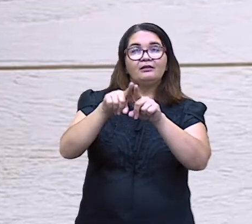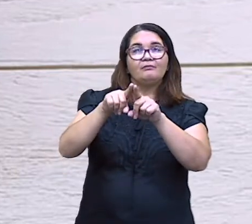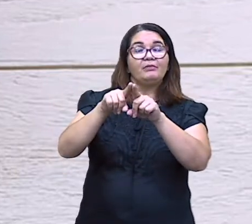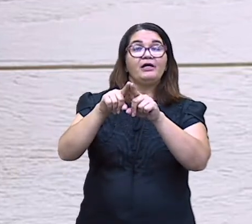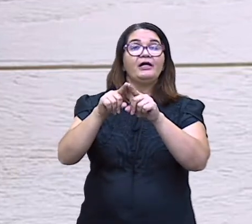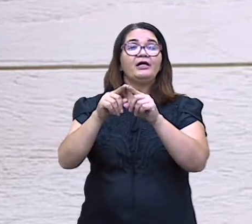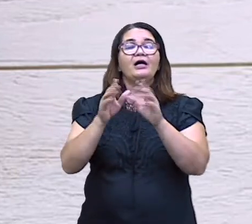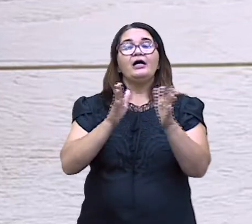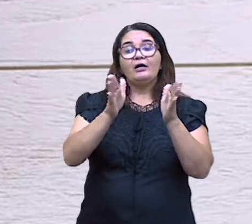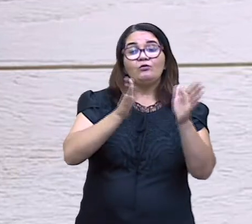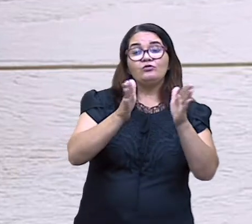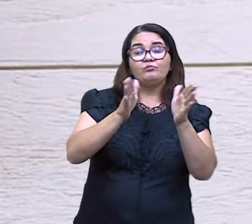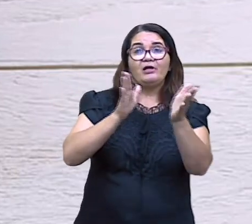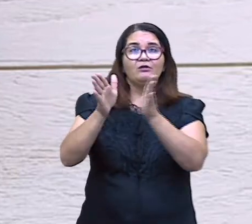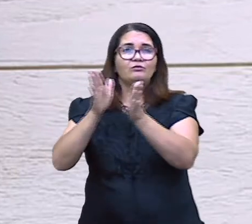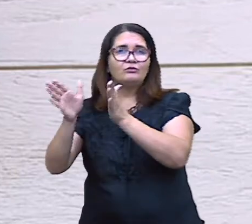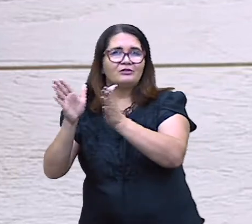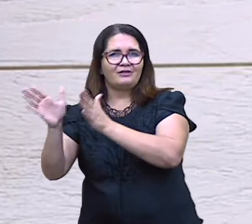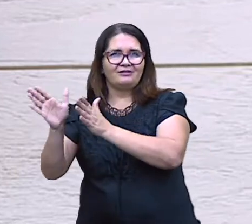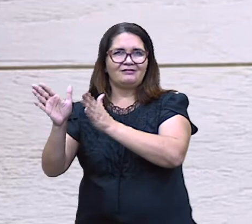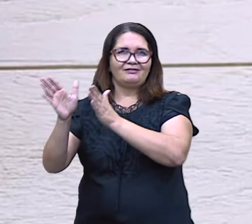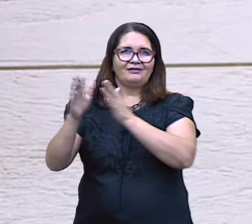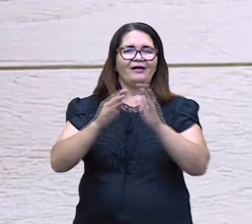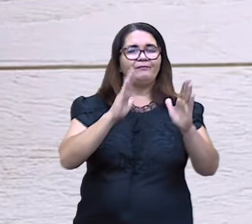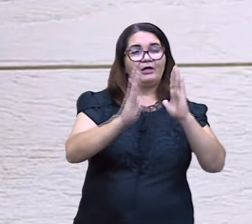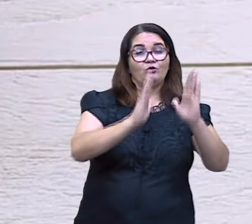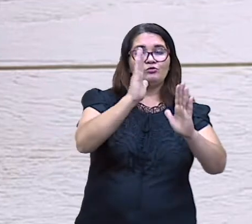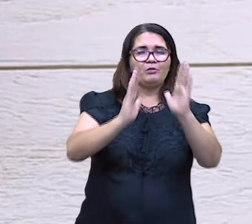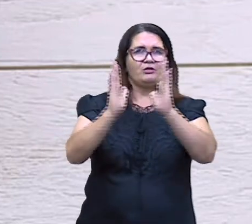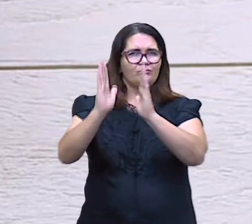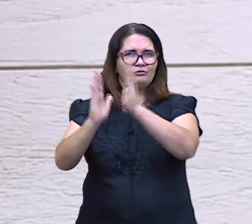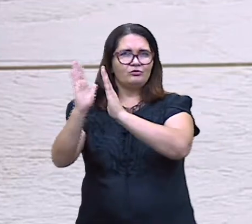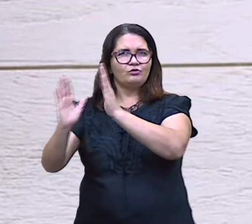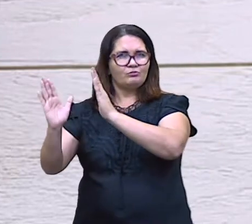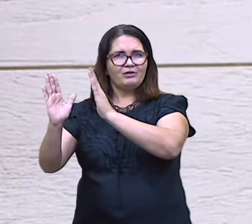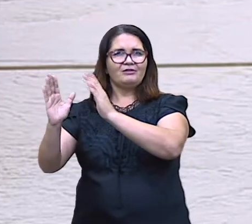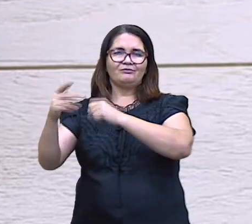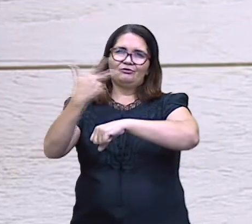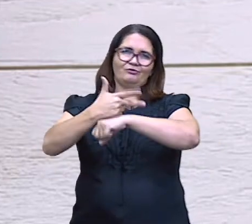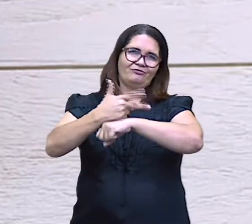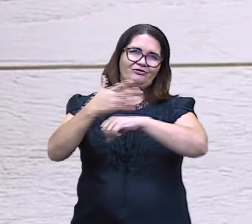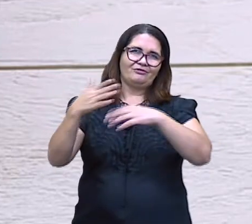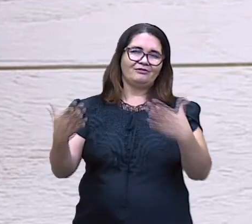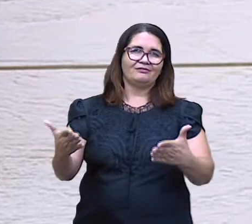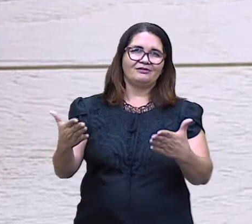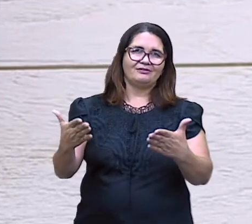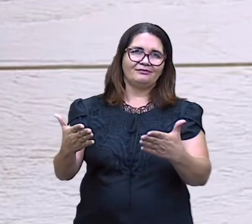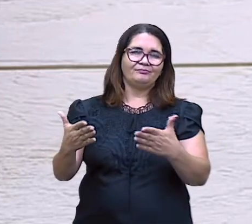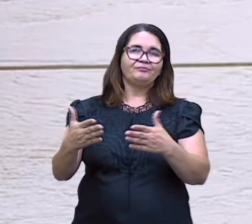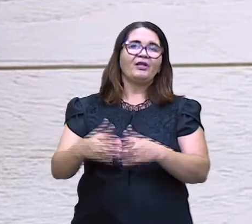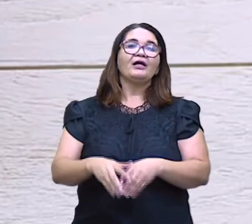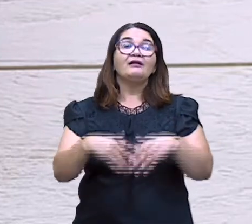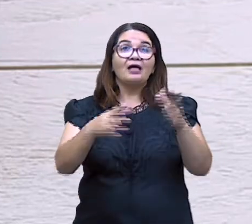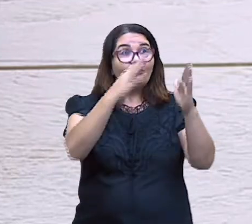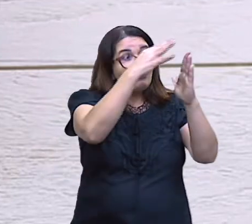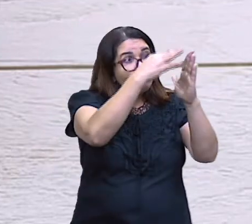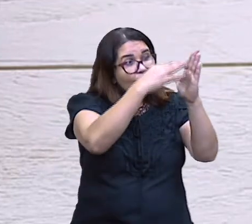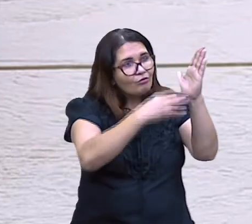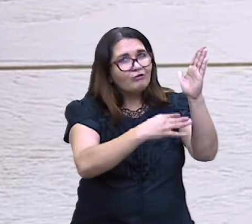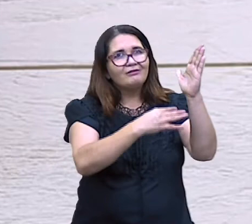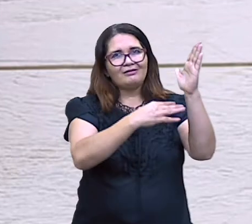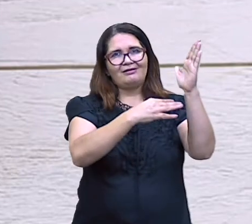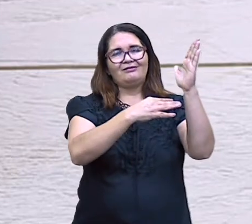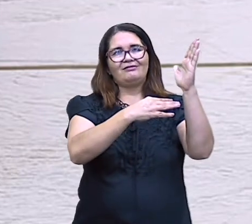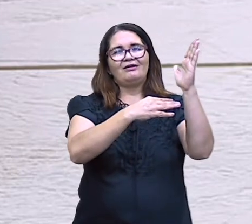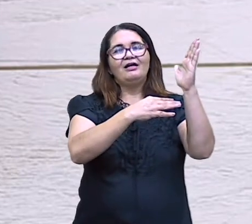que indica um corte específico de uma cena para outra. E é isso, pessoal. O roteiro, ele é um material